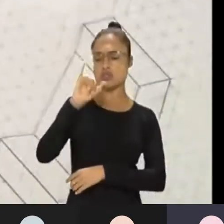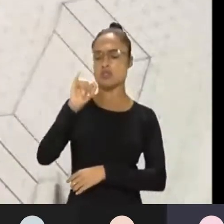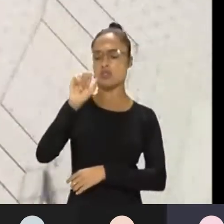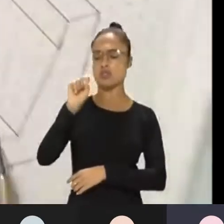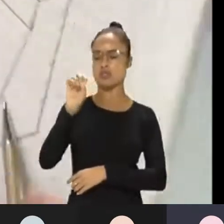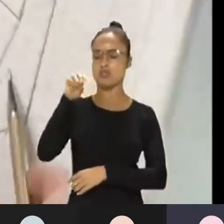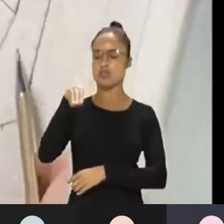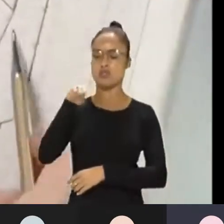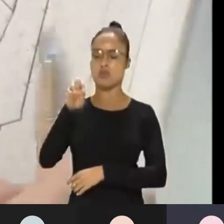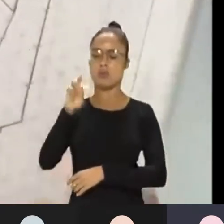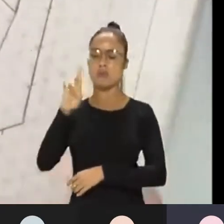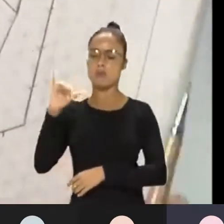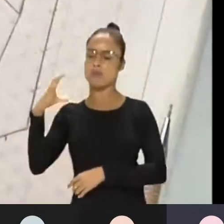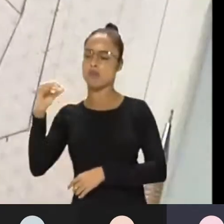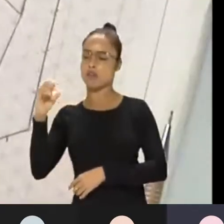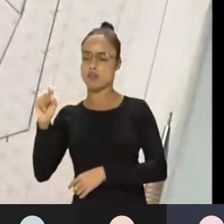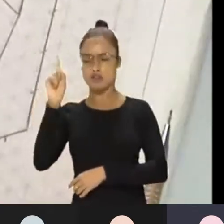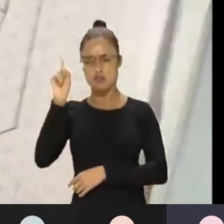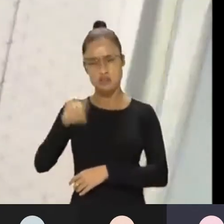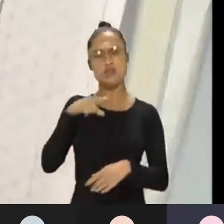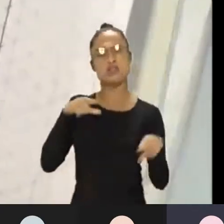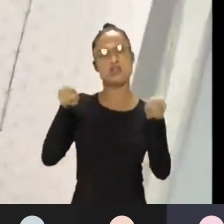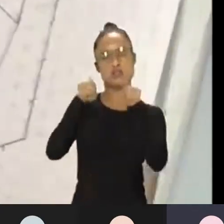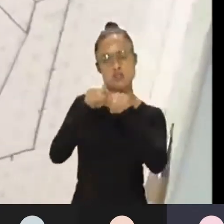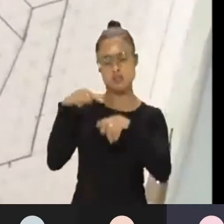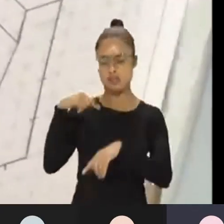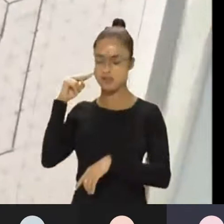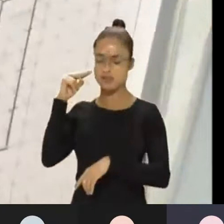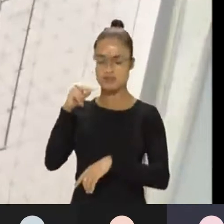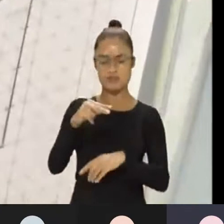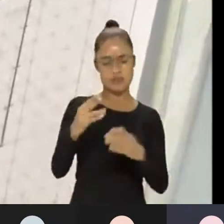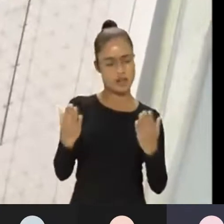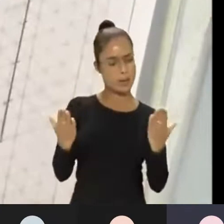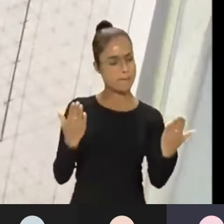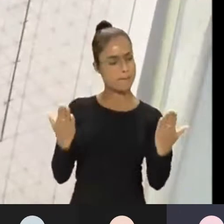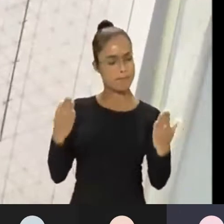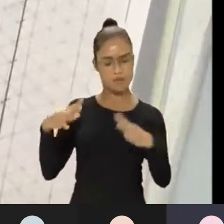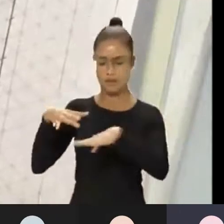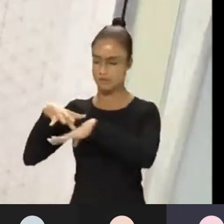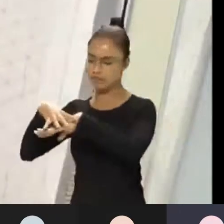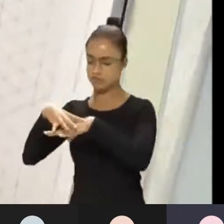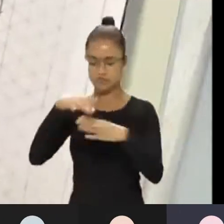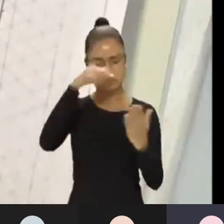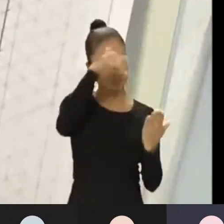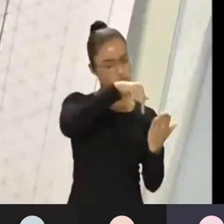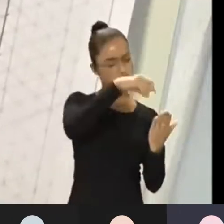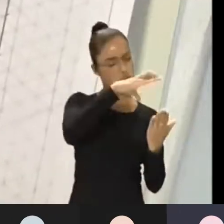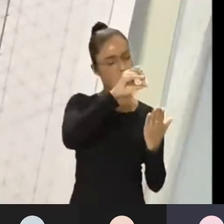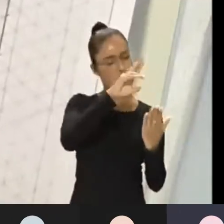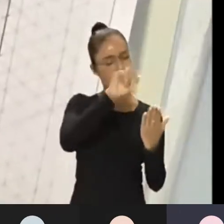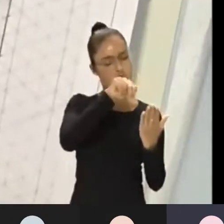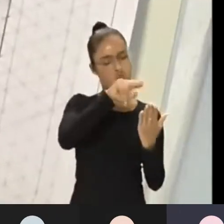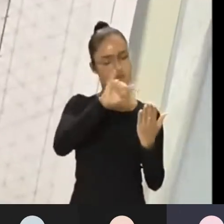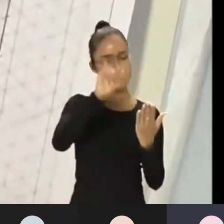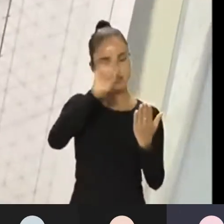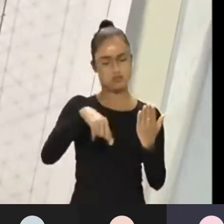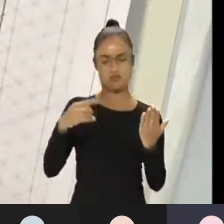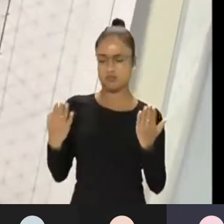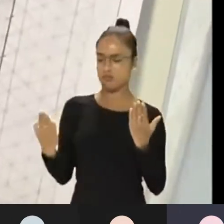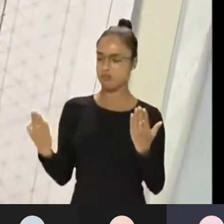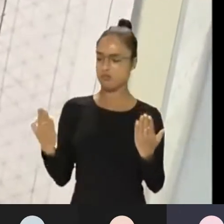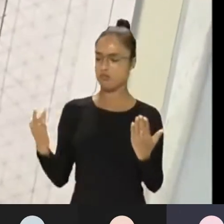aqui no croquis, na malha isométrica. Então, são as formas que eu tenho para representar o objeto. E o